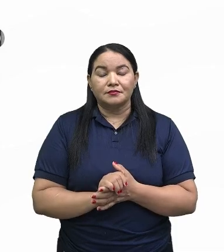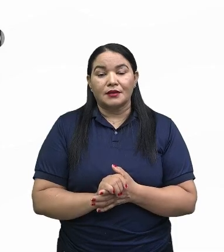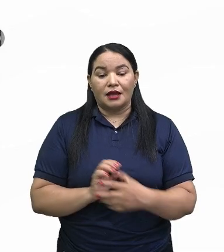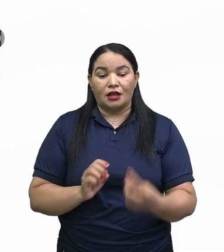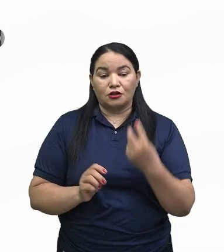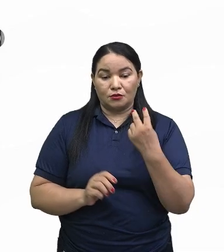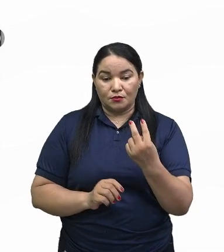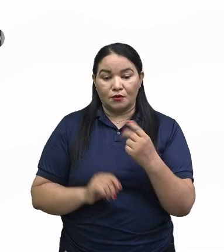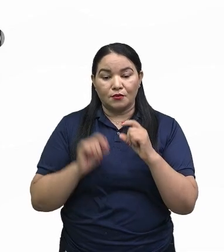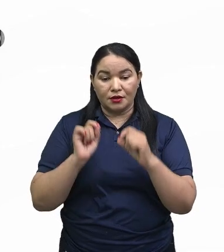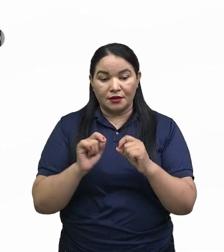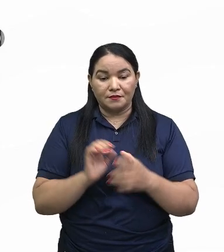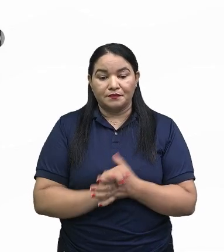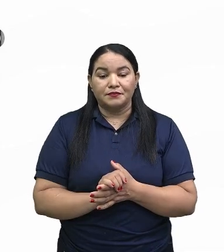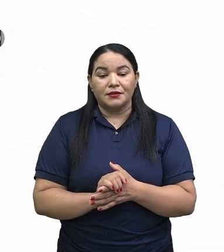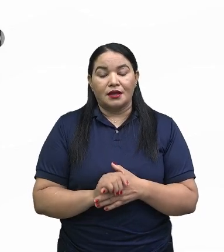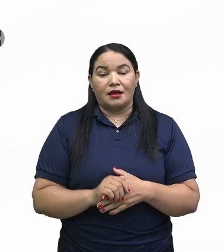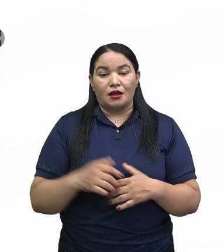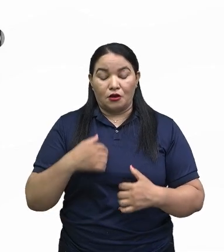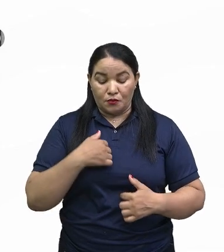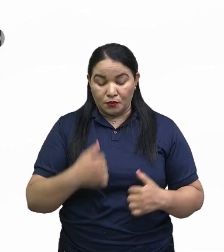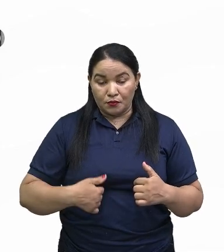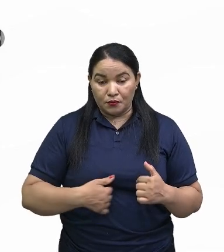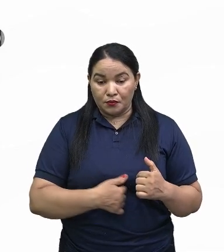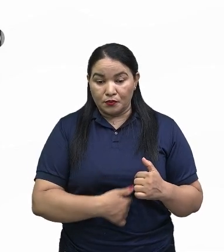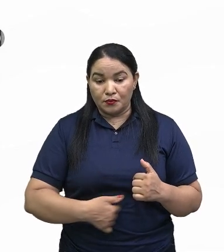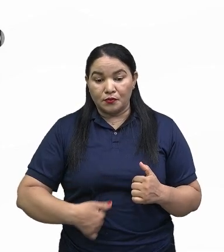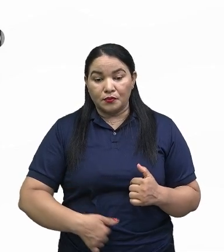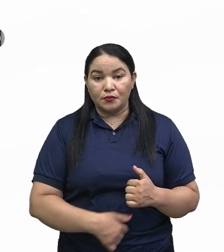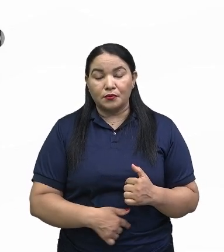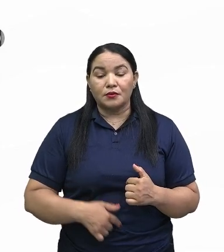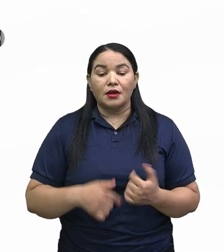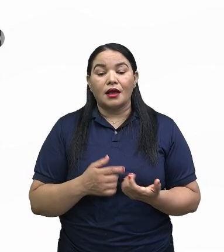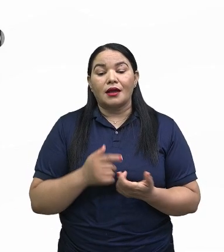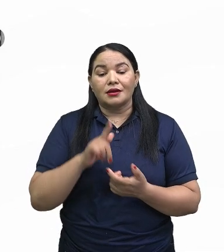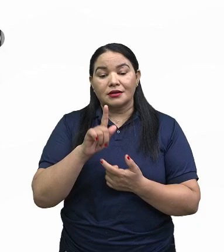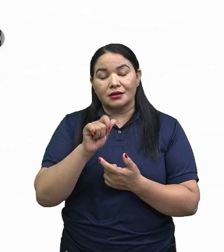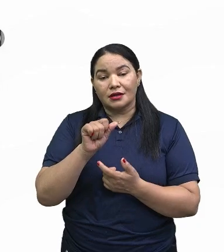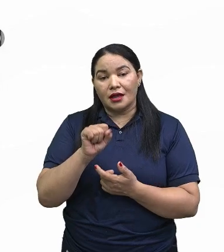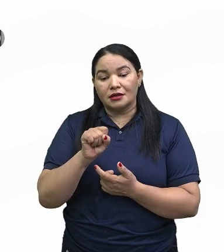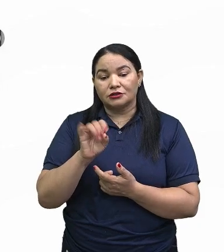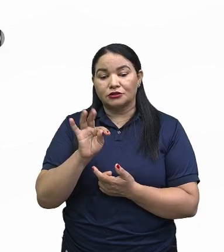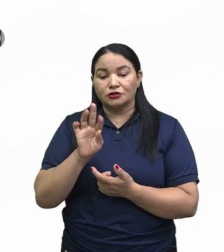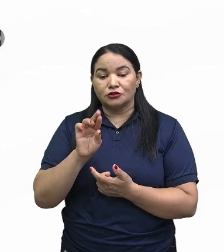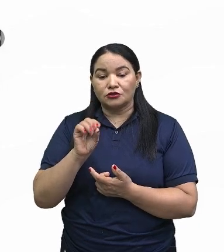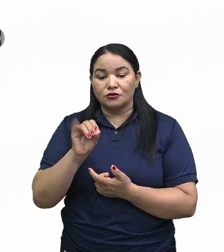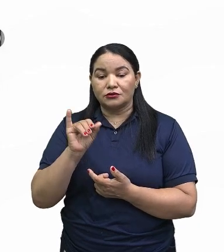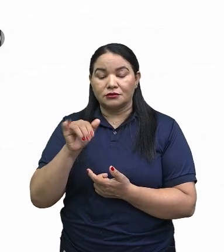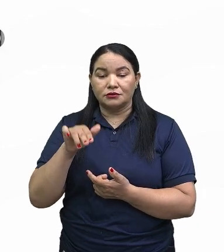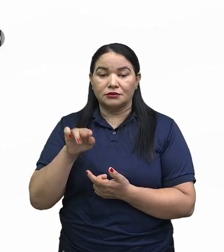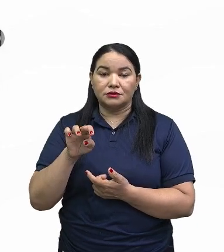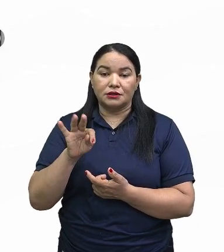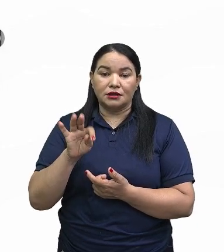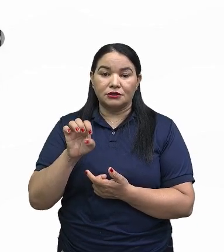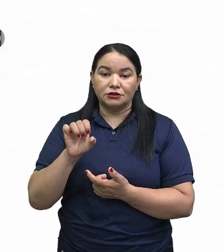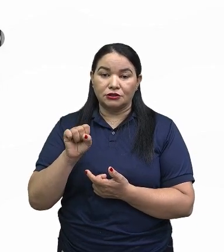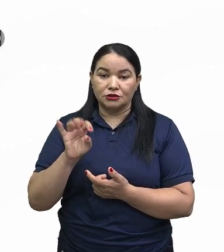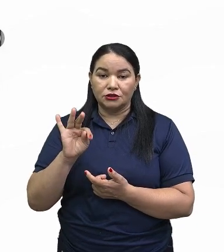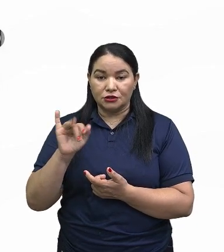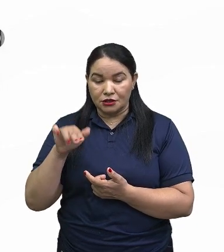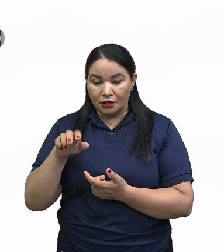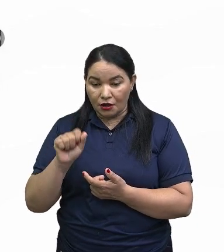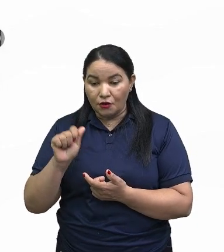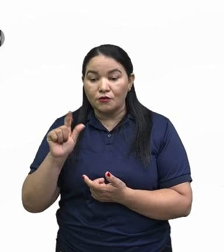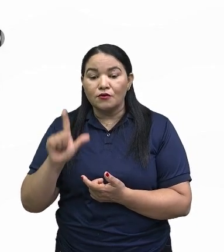gastrointestinal e órgãos acessórios. Ao longo do trato gastrointestinal, ocorre a digestão